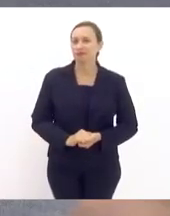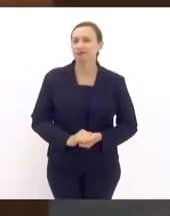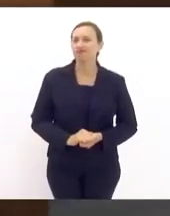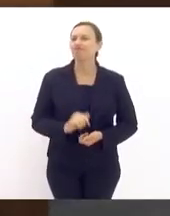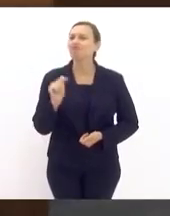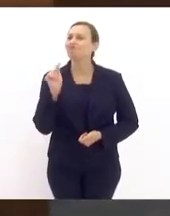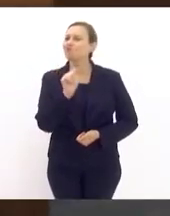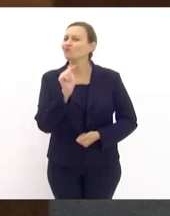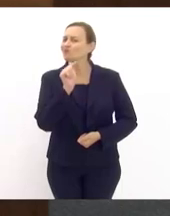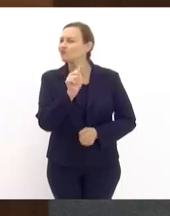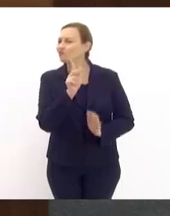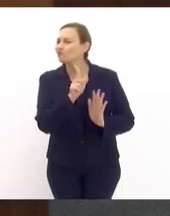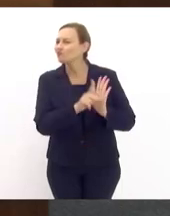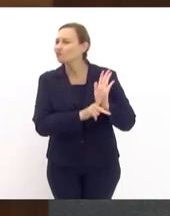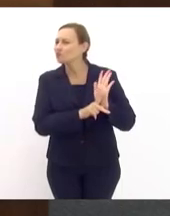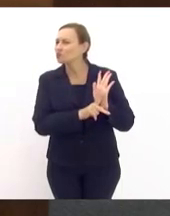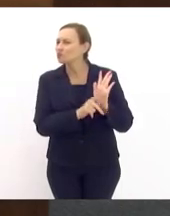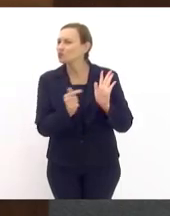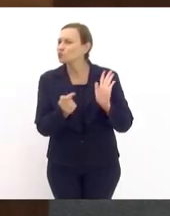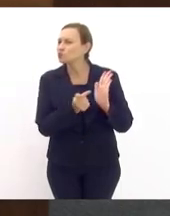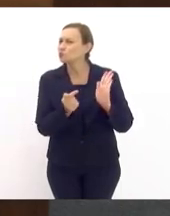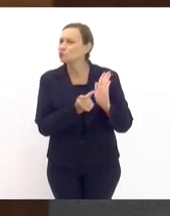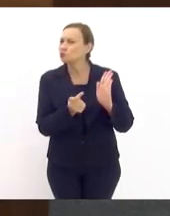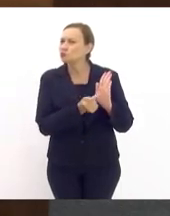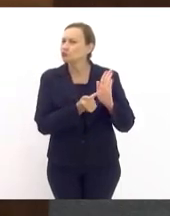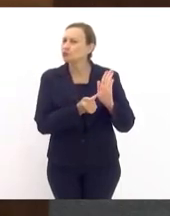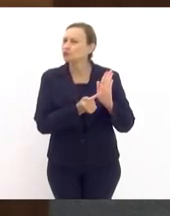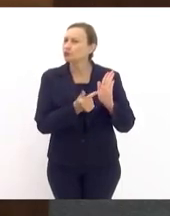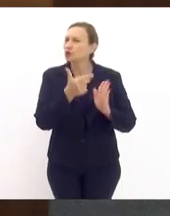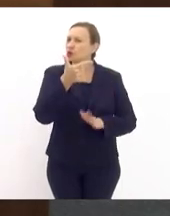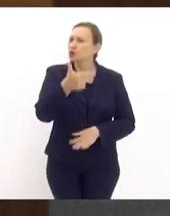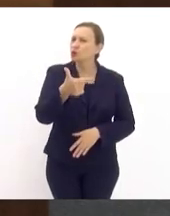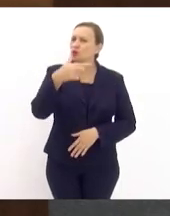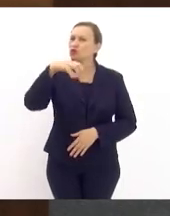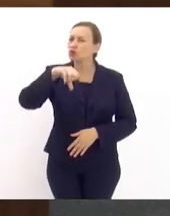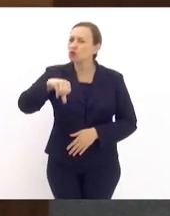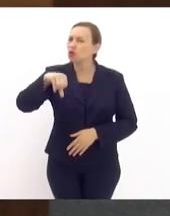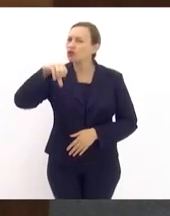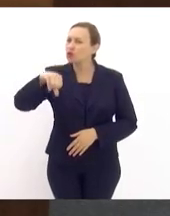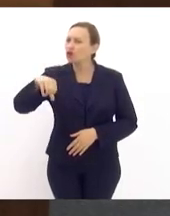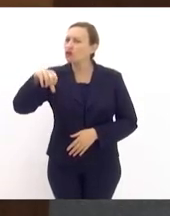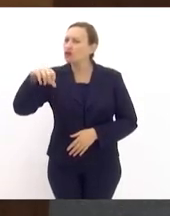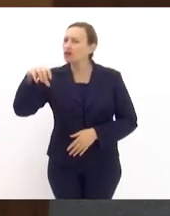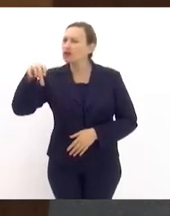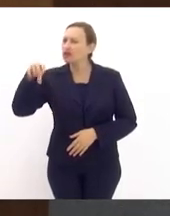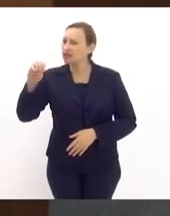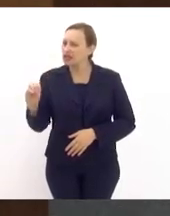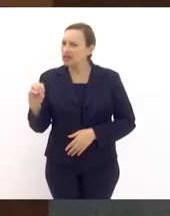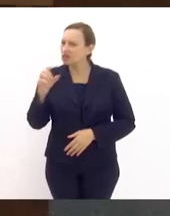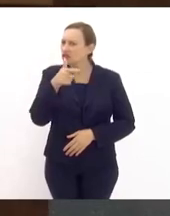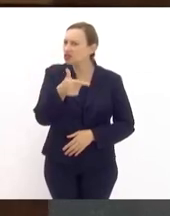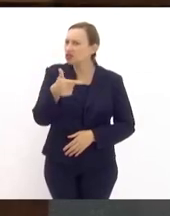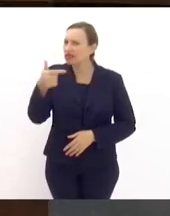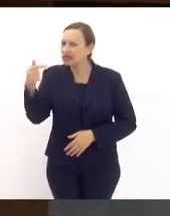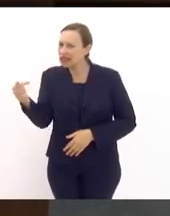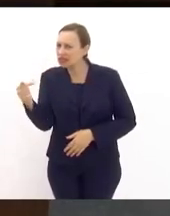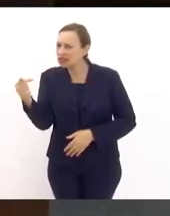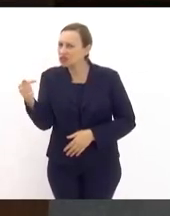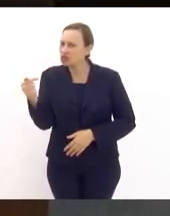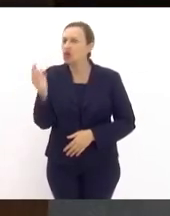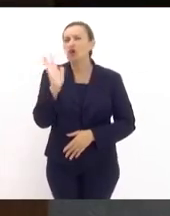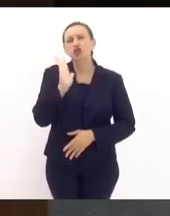Este projeto, o 2990 de 17,